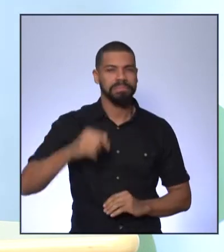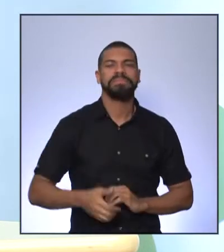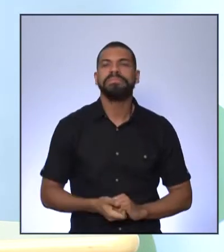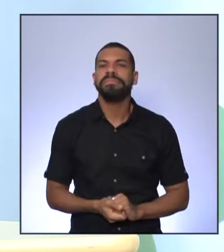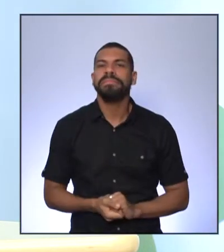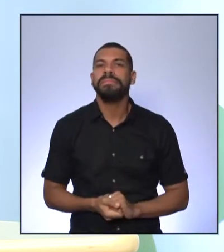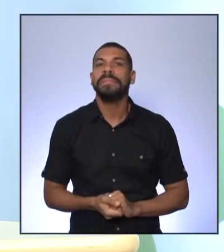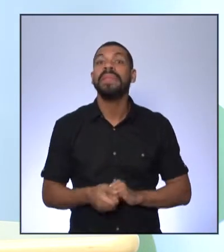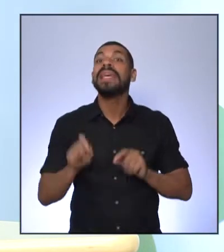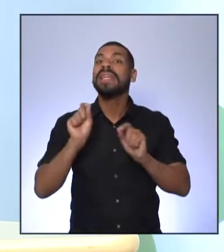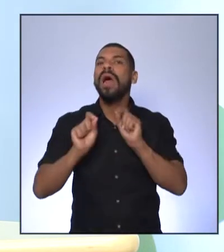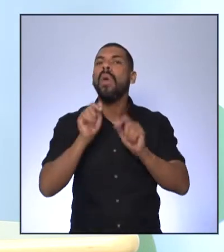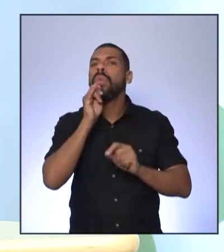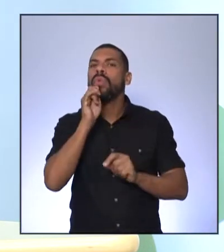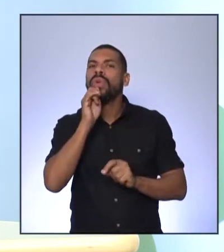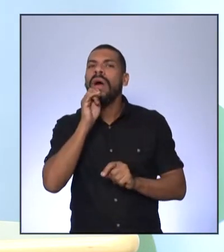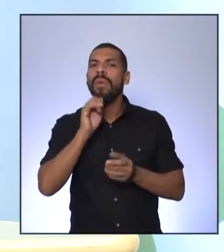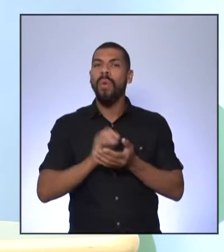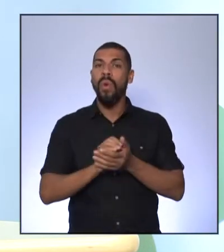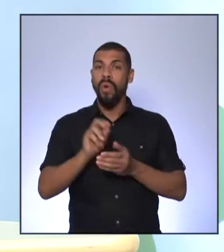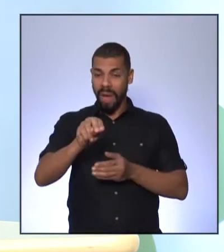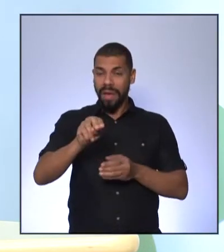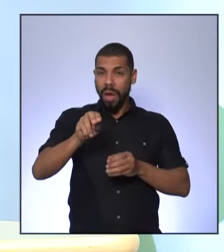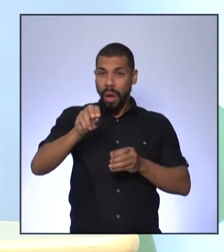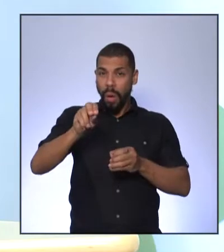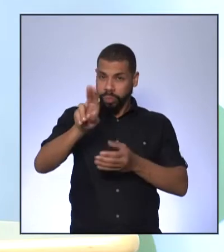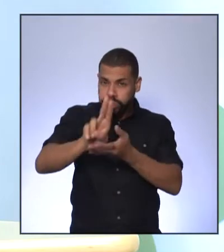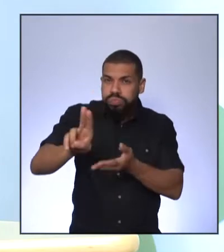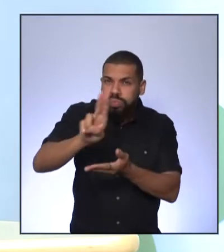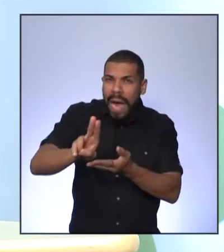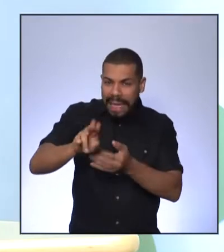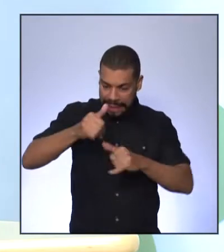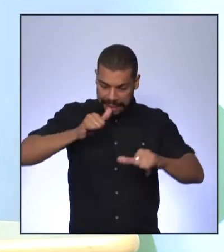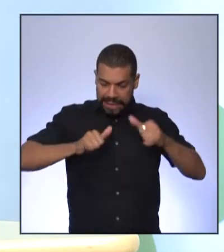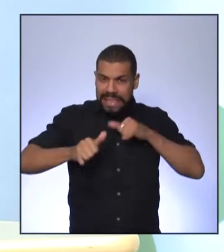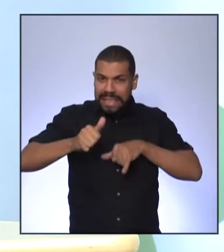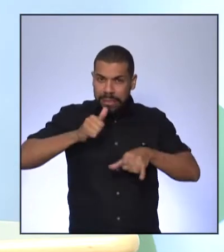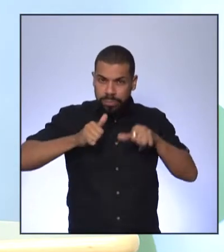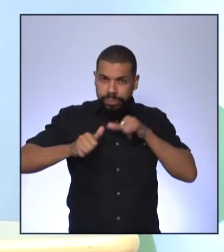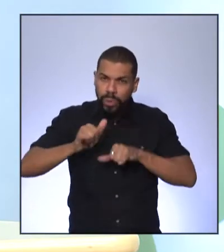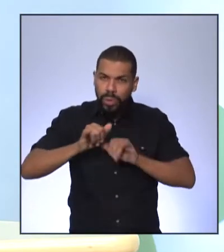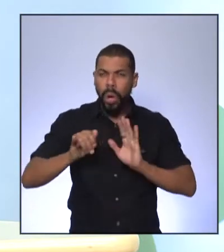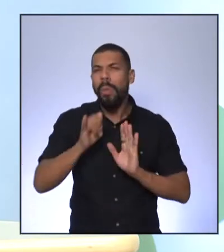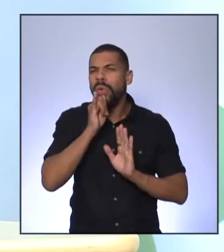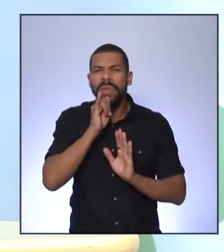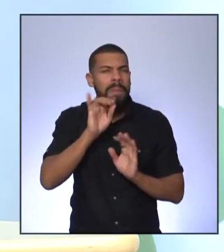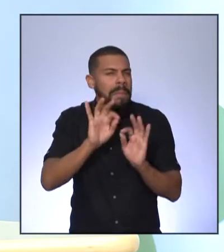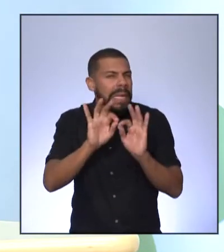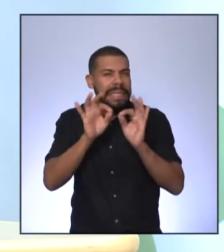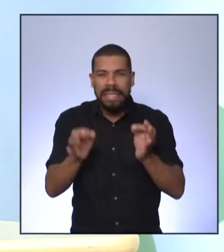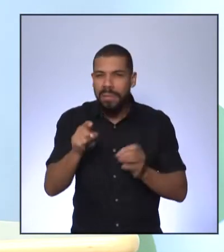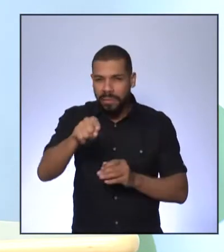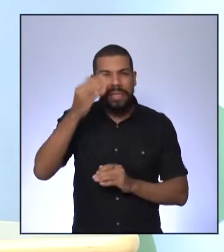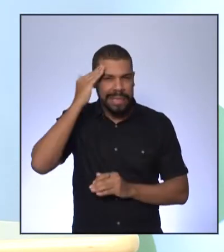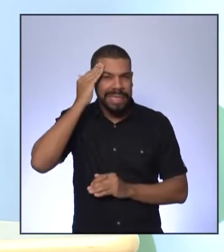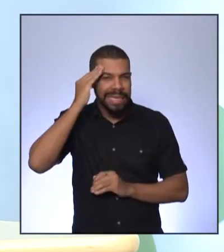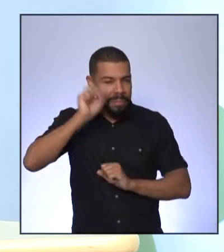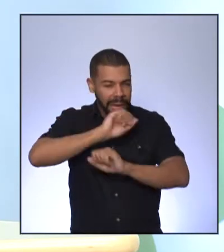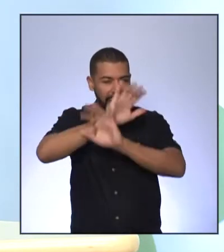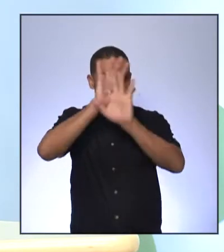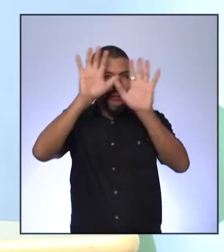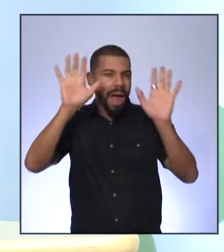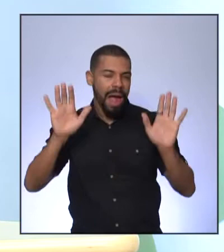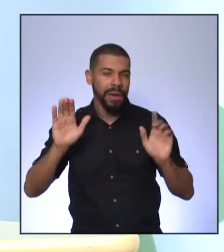substâncias? Então, o catalisador ele vai agir aonde? Ele vai agir nessa energia. Então, para dar um exemplo bem simples do que seria o papel